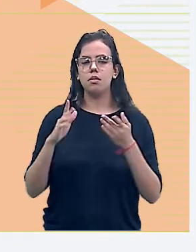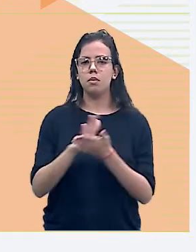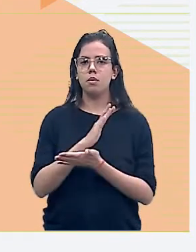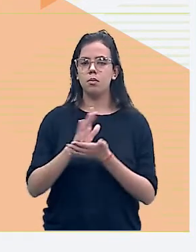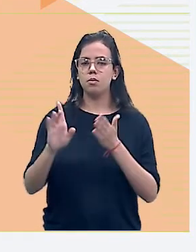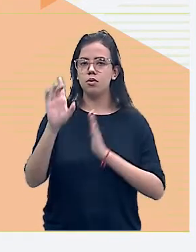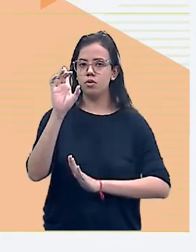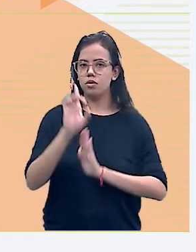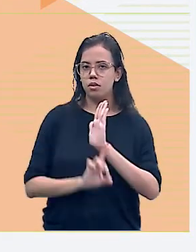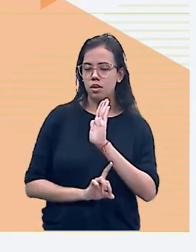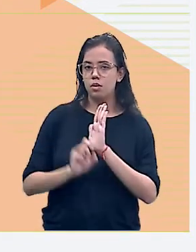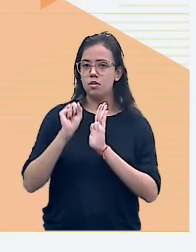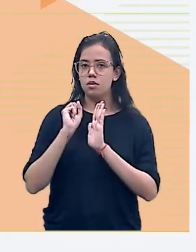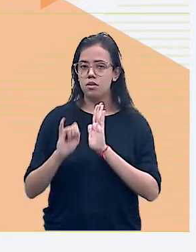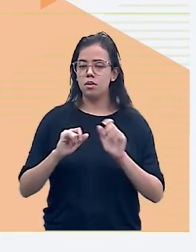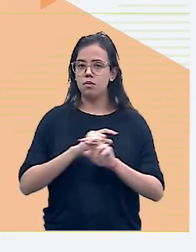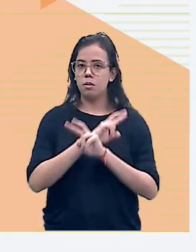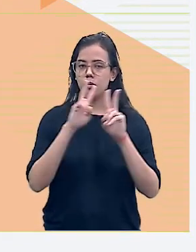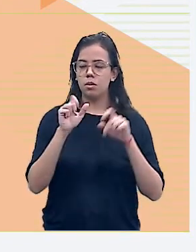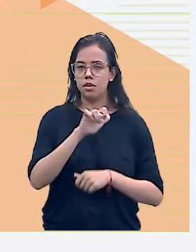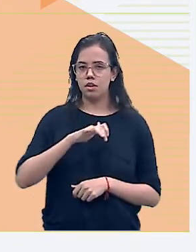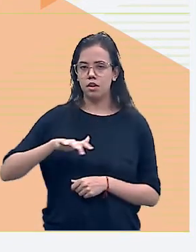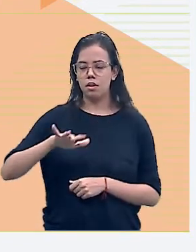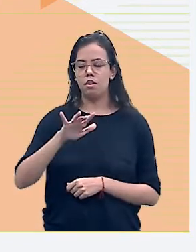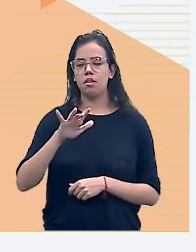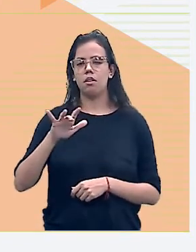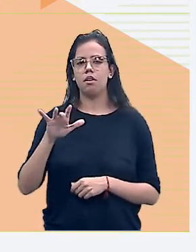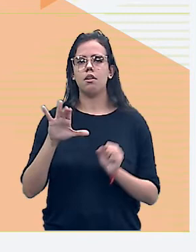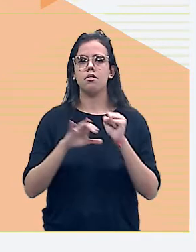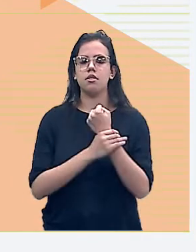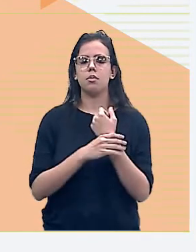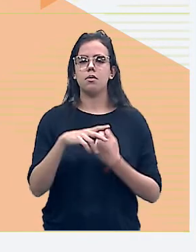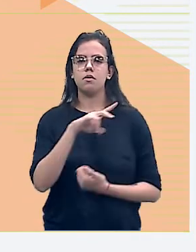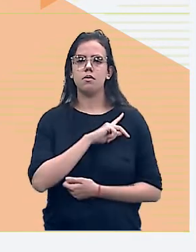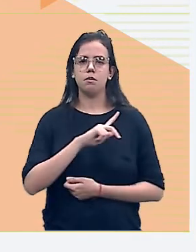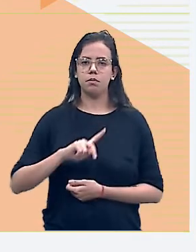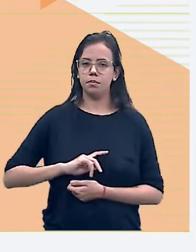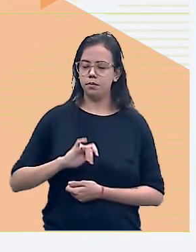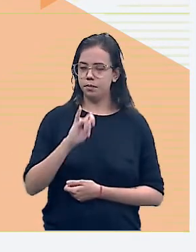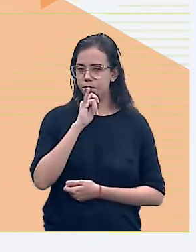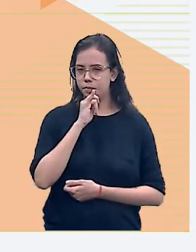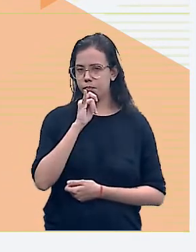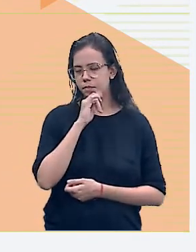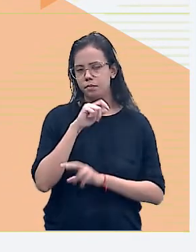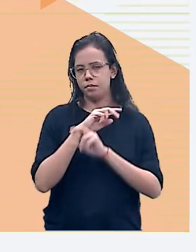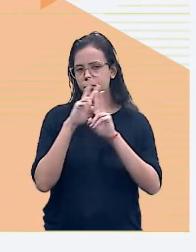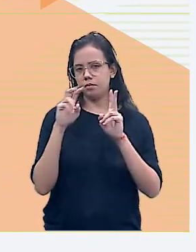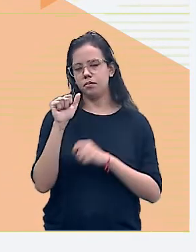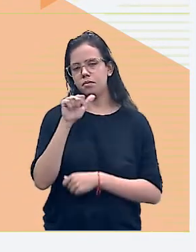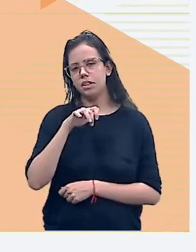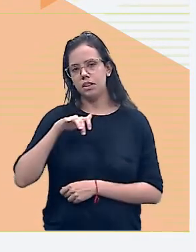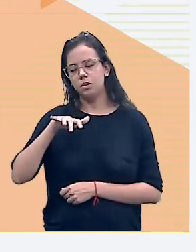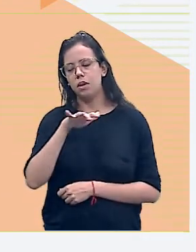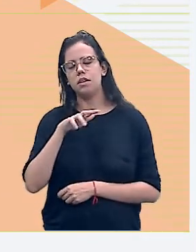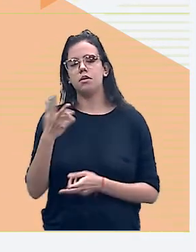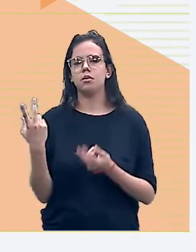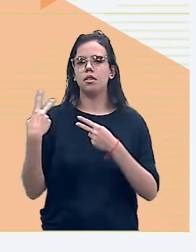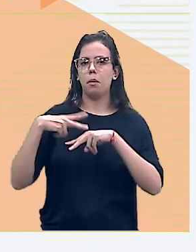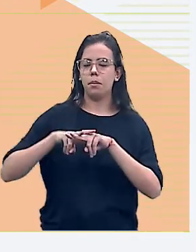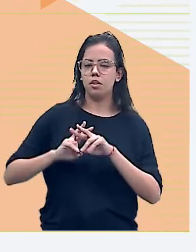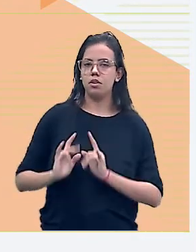direitos se for um tema da área da Segurança Pública Professor o tema ele fala sobre situação penitenciária